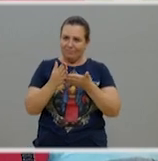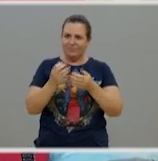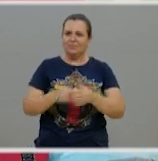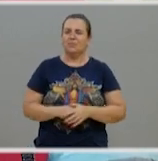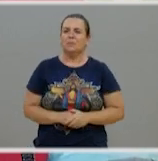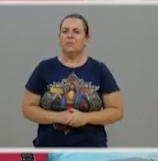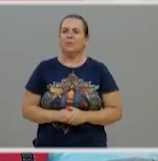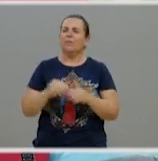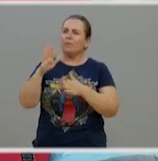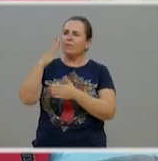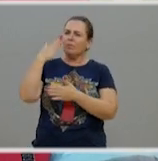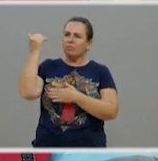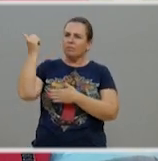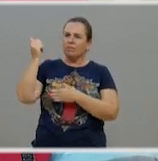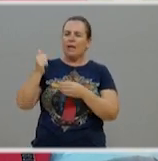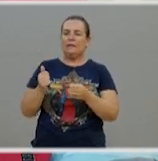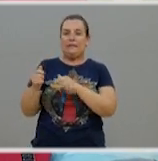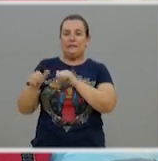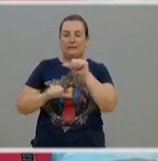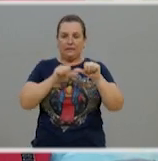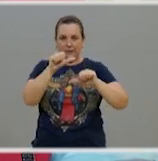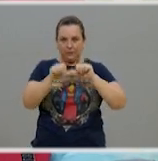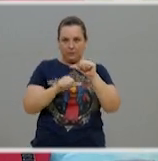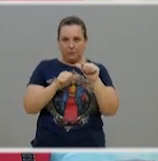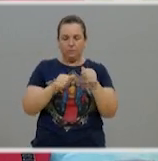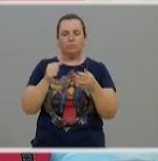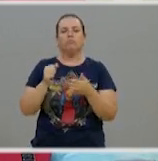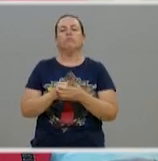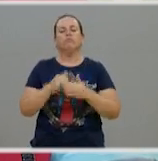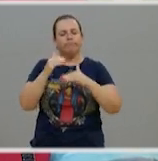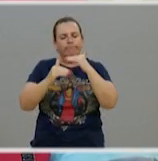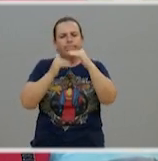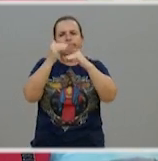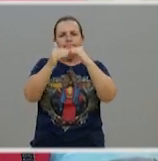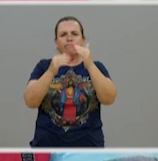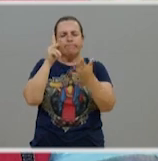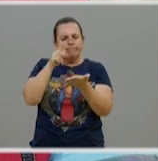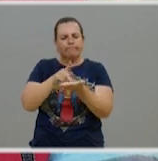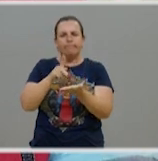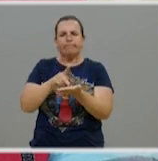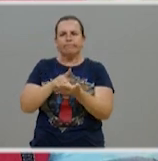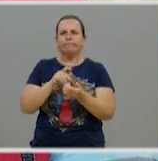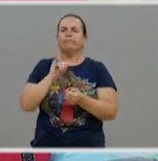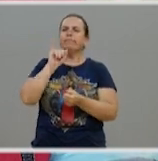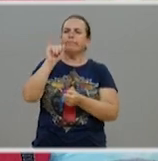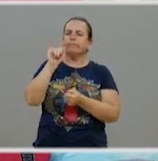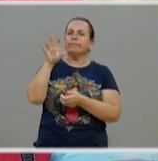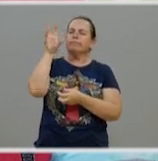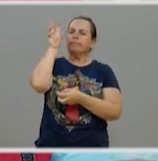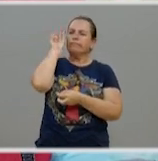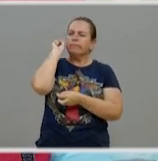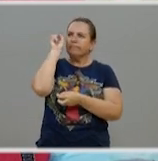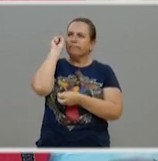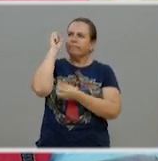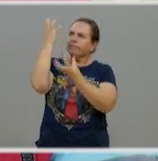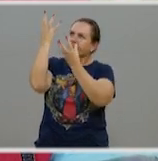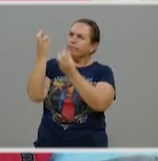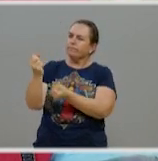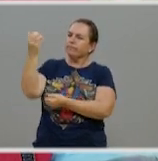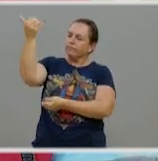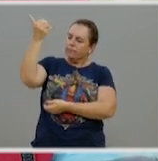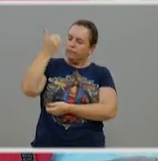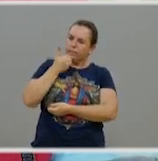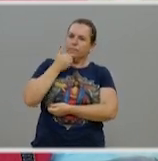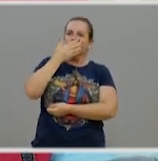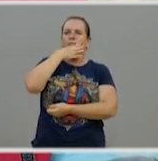a conversão. Esse processo só será verdadeiro se ouvirmos a voz do Pai que